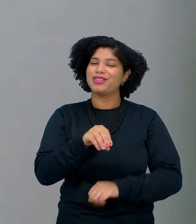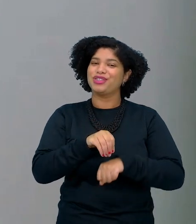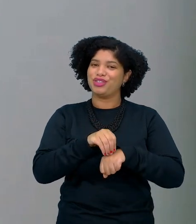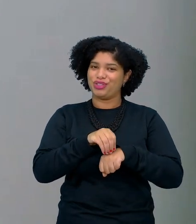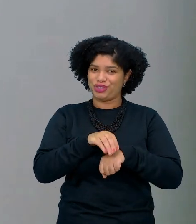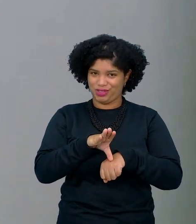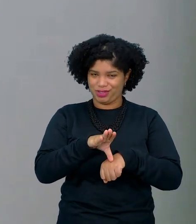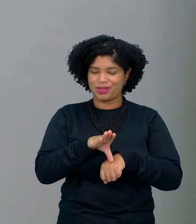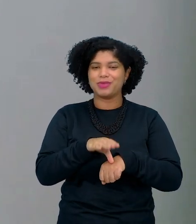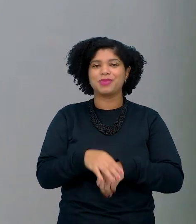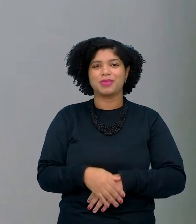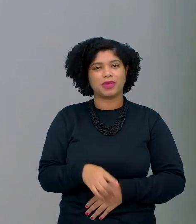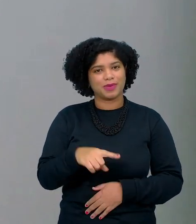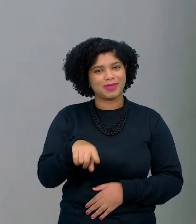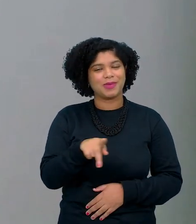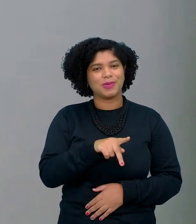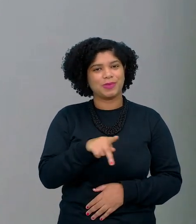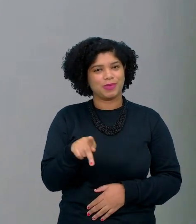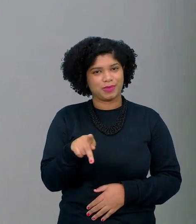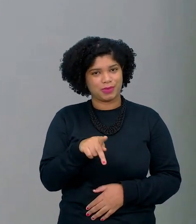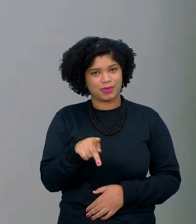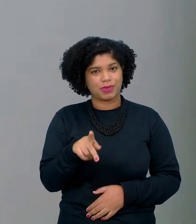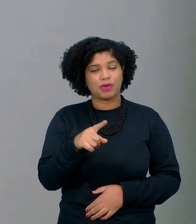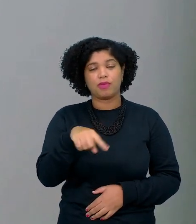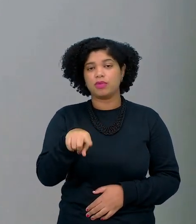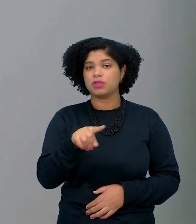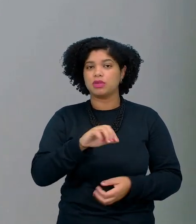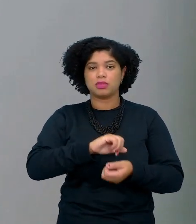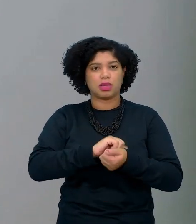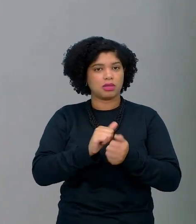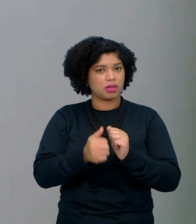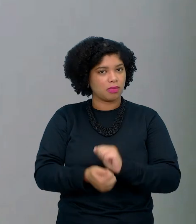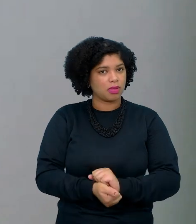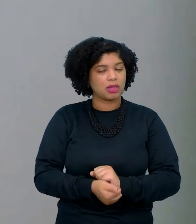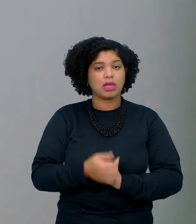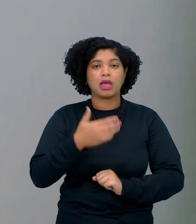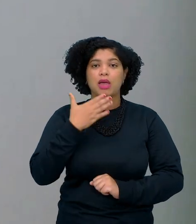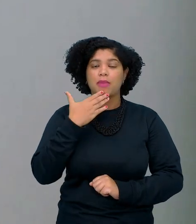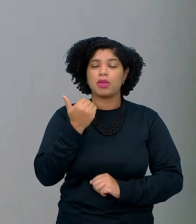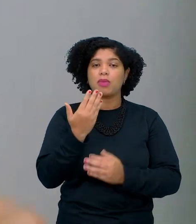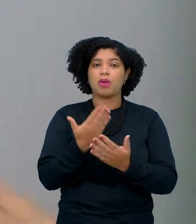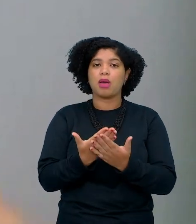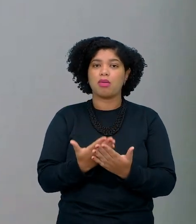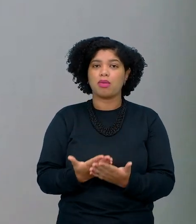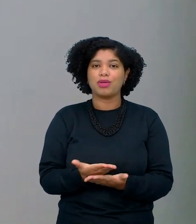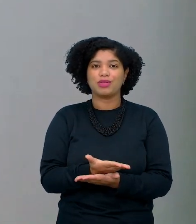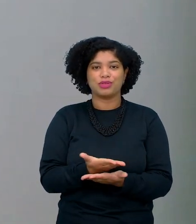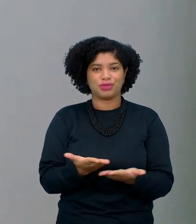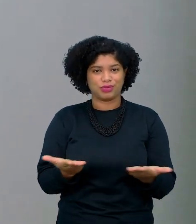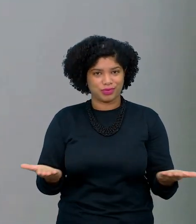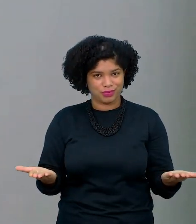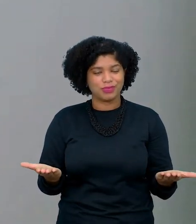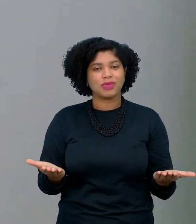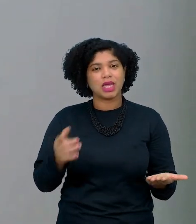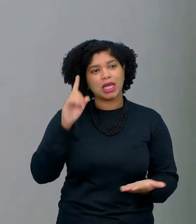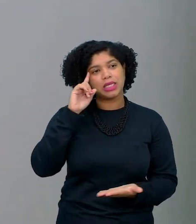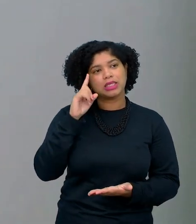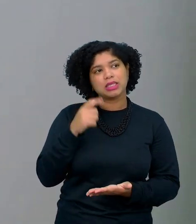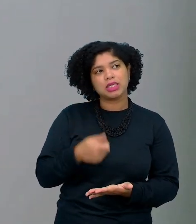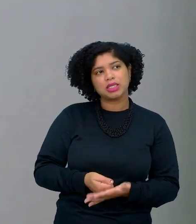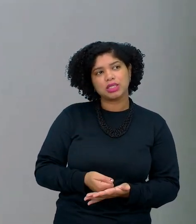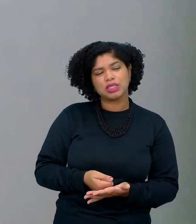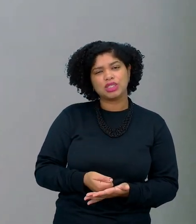sugestões, tá, professores? Vocês vão fazer o que é melhor para a aula de vocês, decidir se de